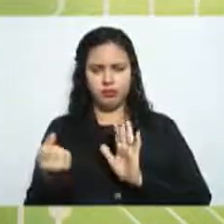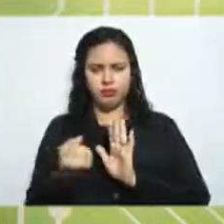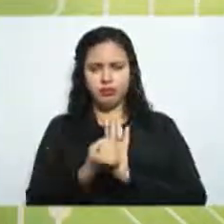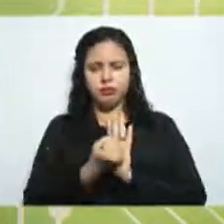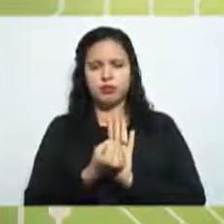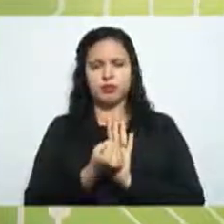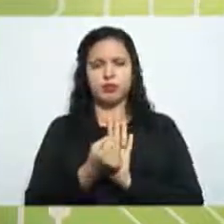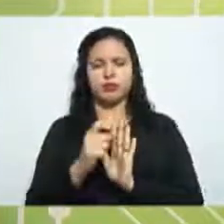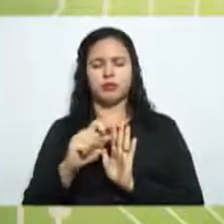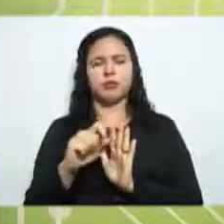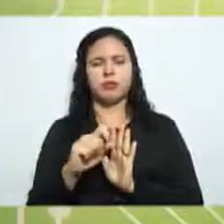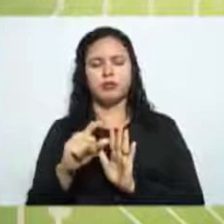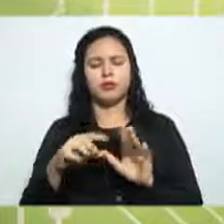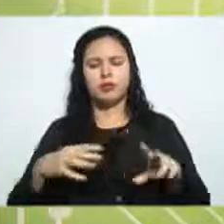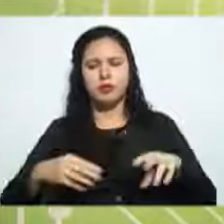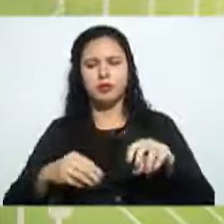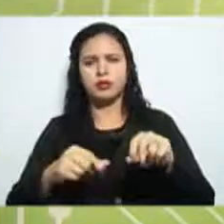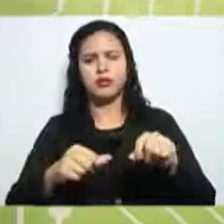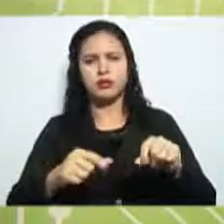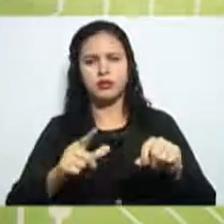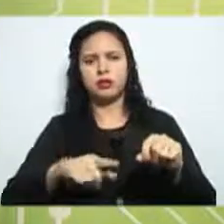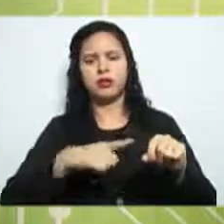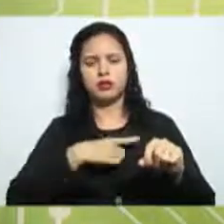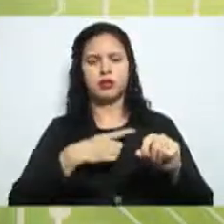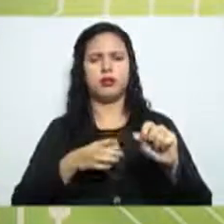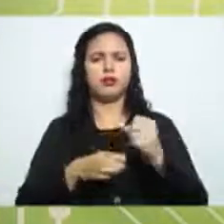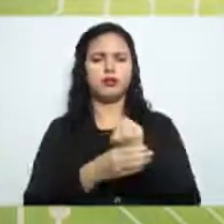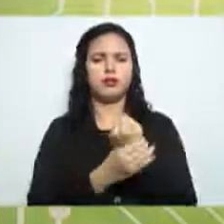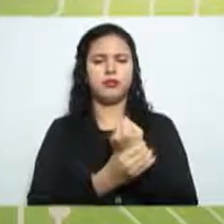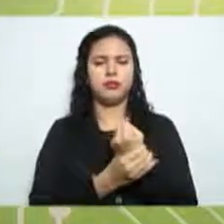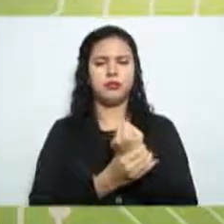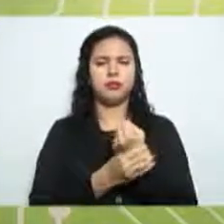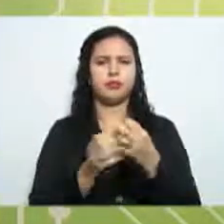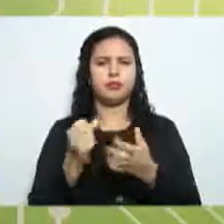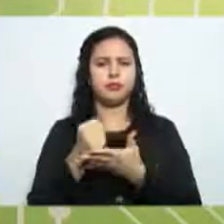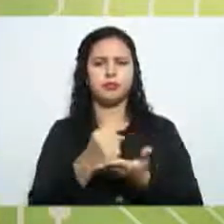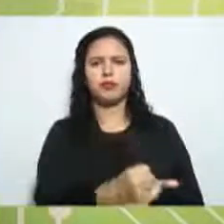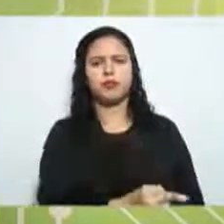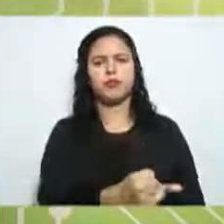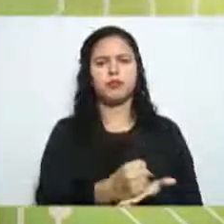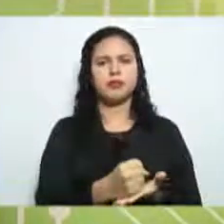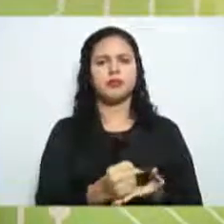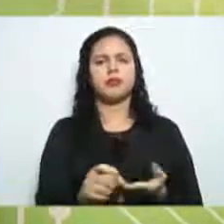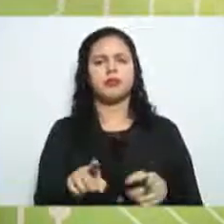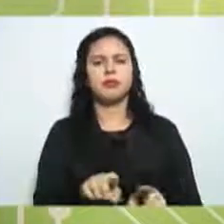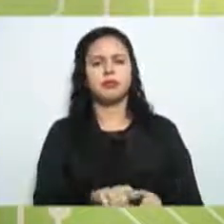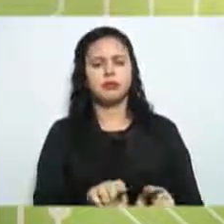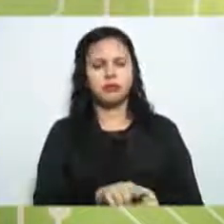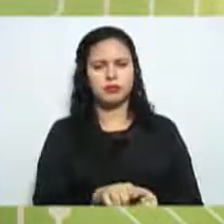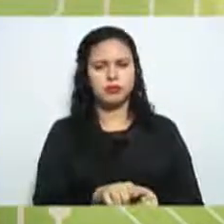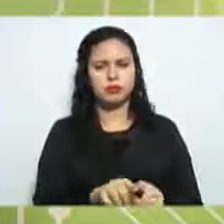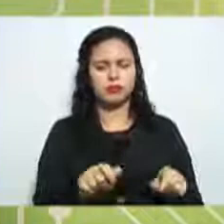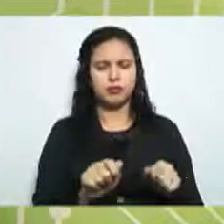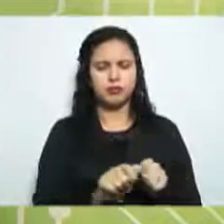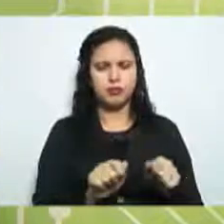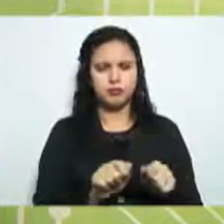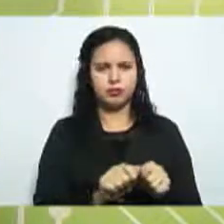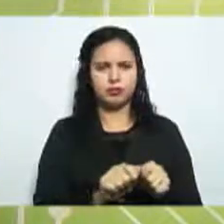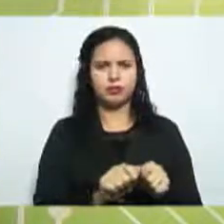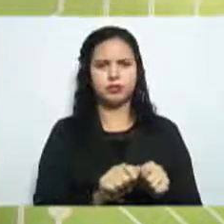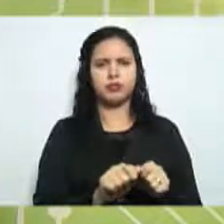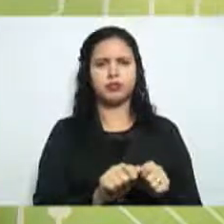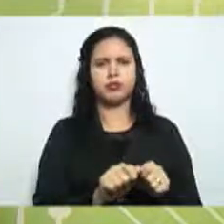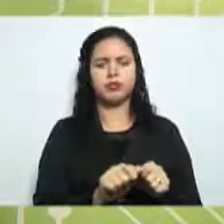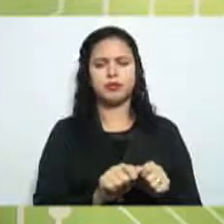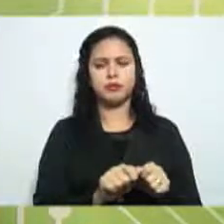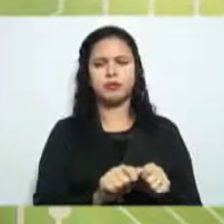terra regulamentada é uma terra que te dá mais segurança para você investir nessa terra, para você produzir ali, porque você não está em ocupação,